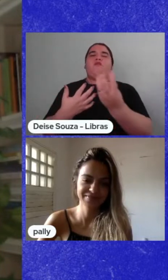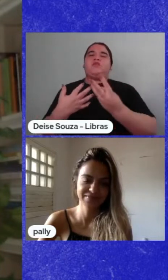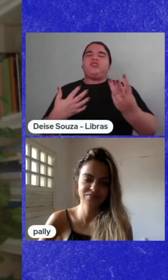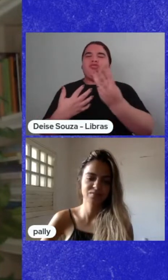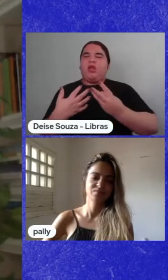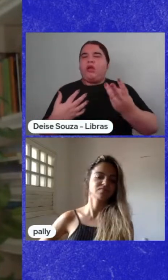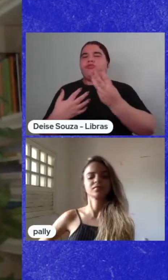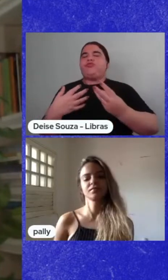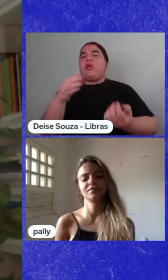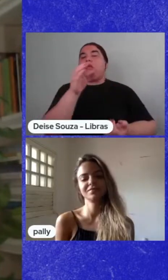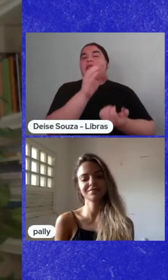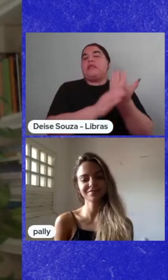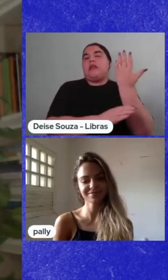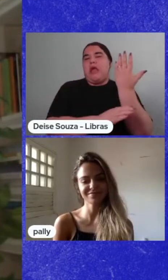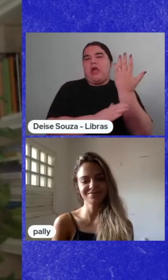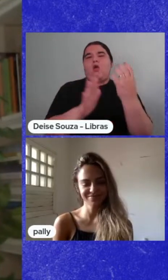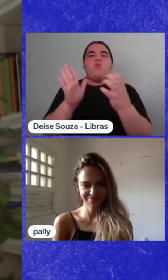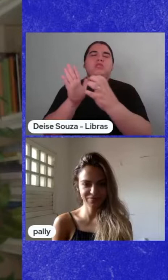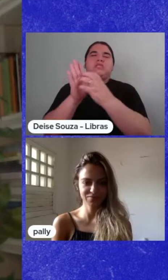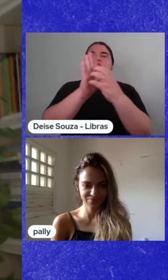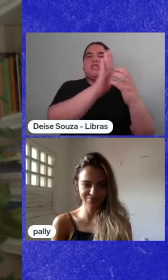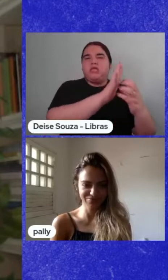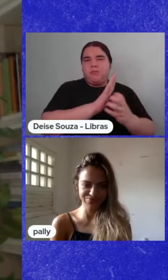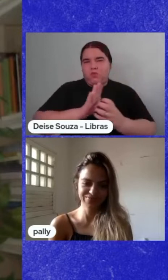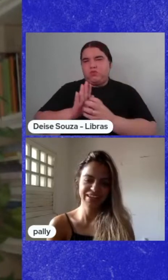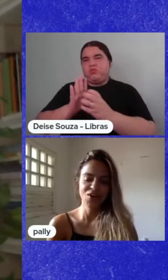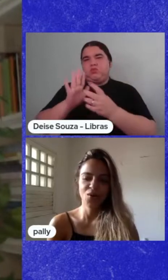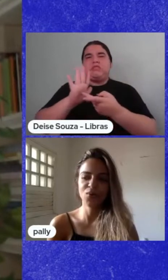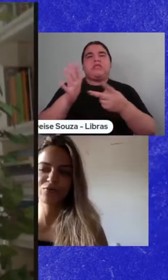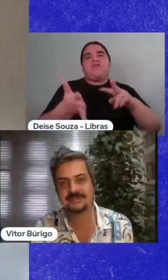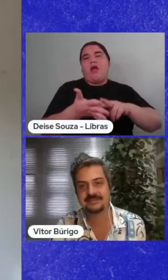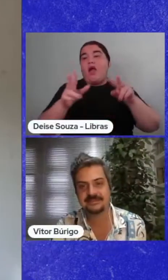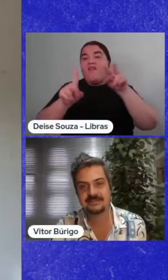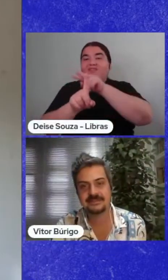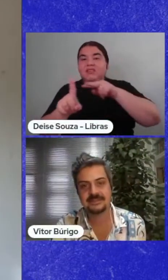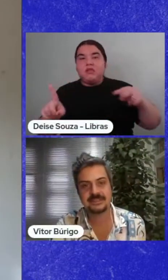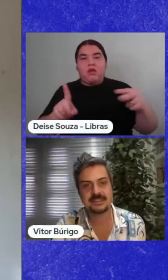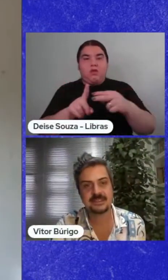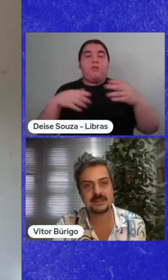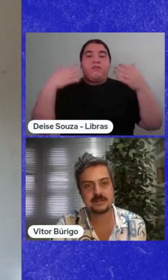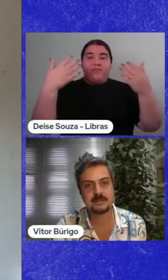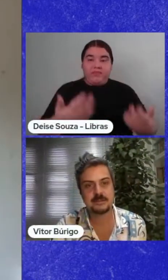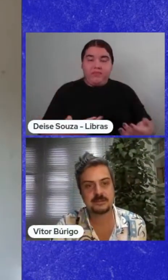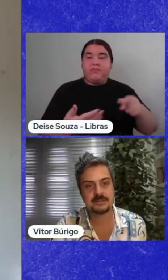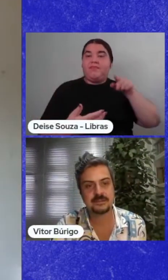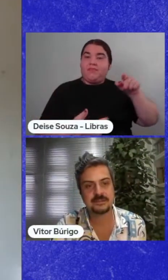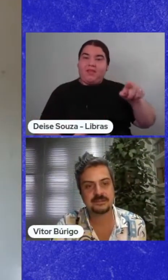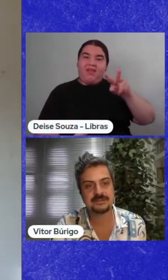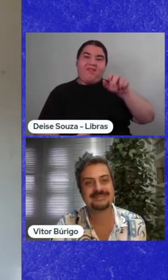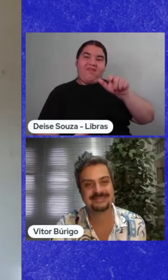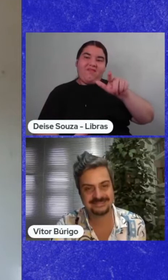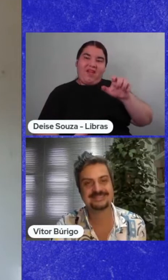ali, desses símbolos também que aparecem para a gente. O Vale do Catimbau é um personagem à